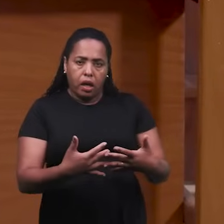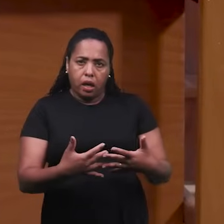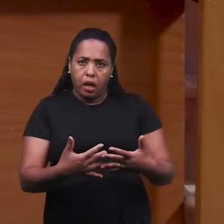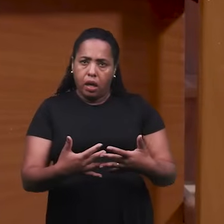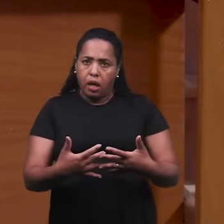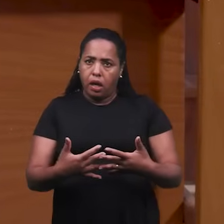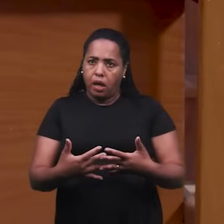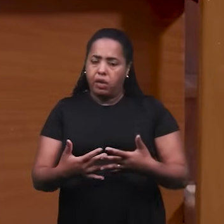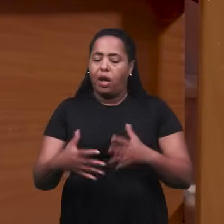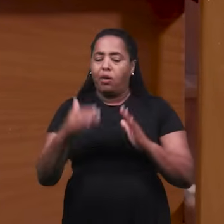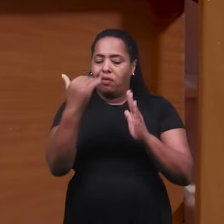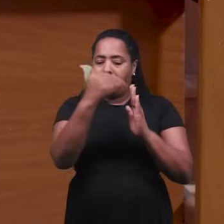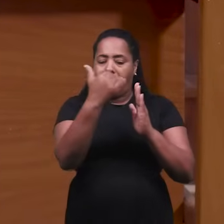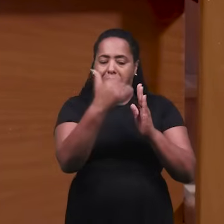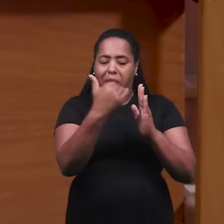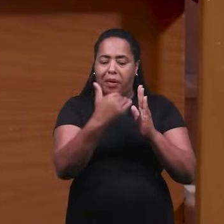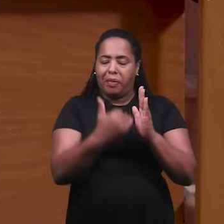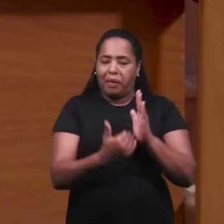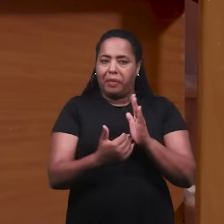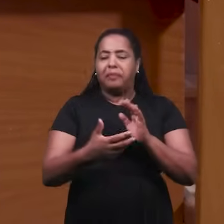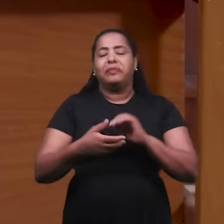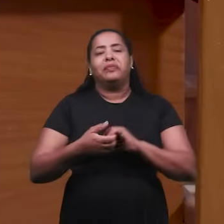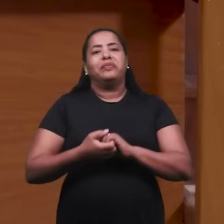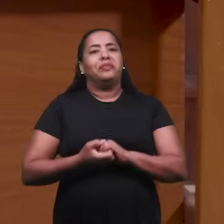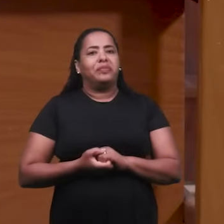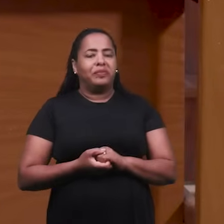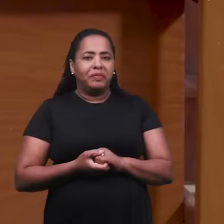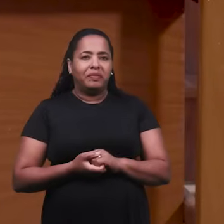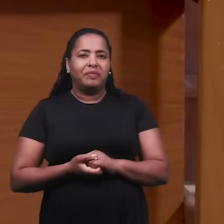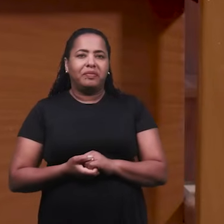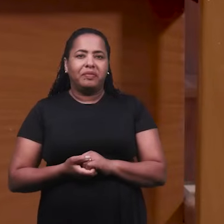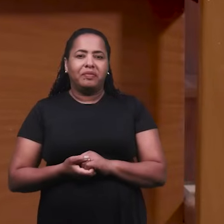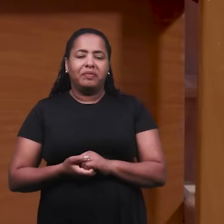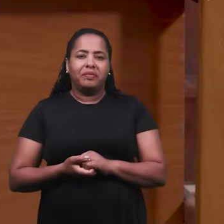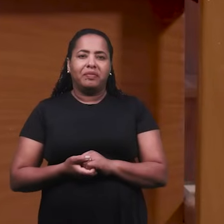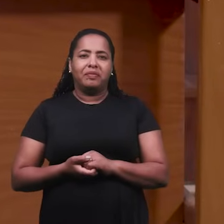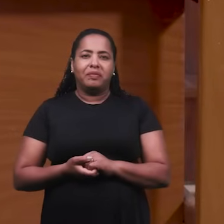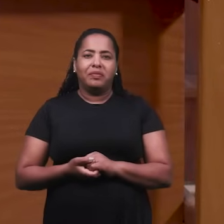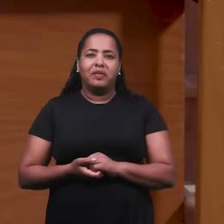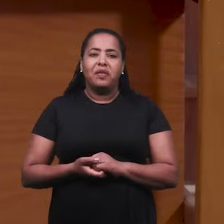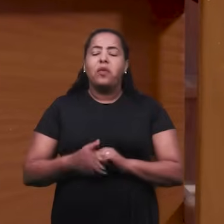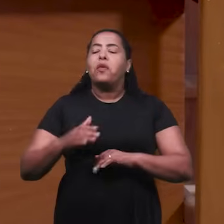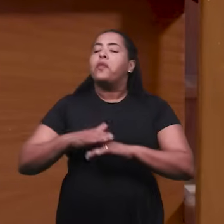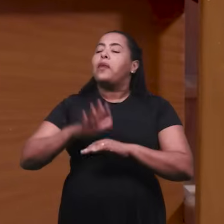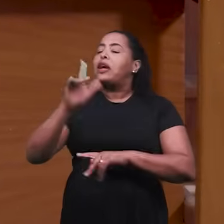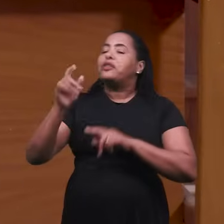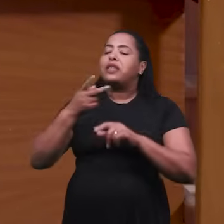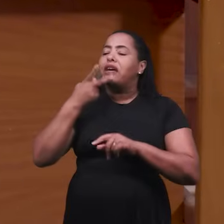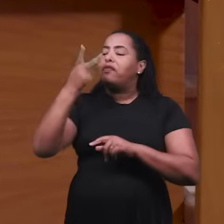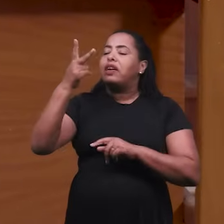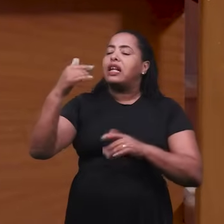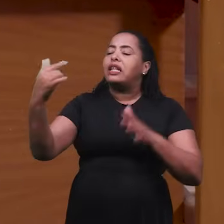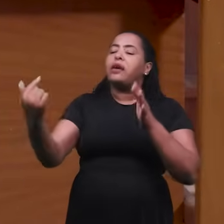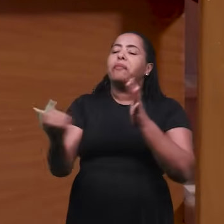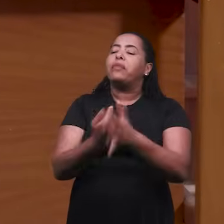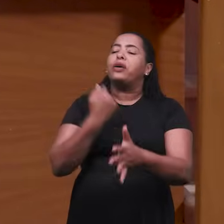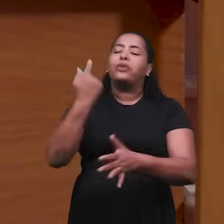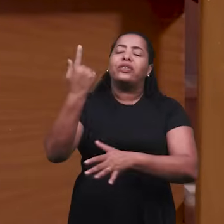Vamos por etapa. Vamos por etapa? Então, o que mais que eu comento aqui na pergunta que você